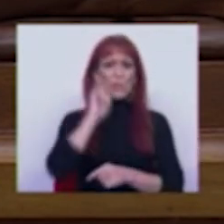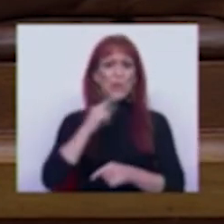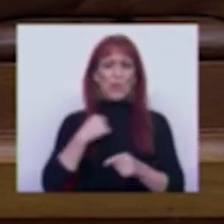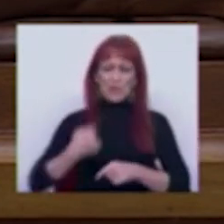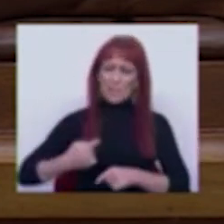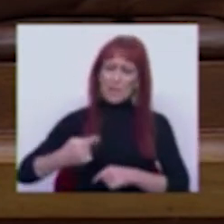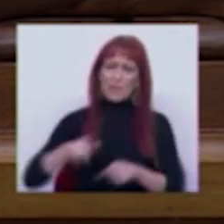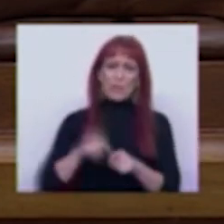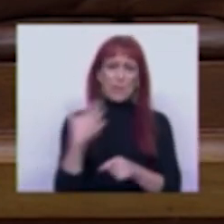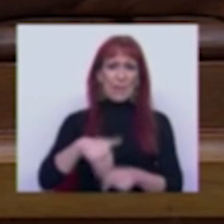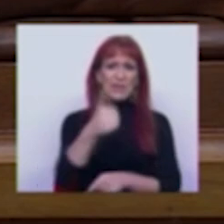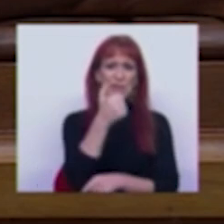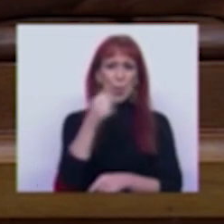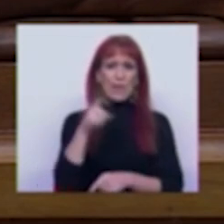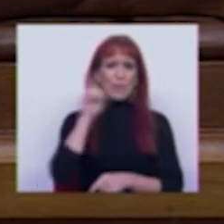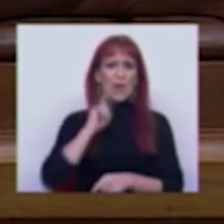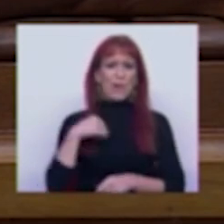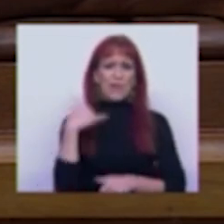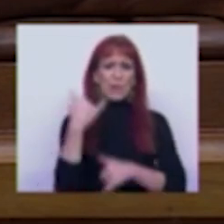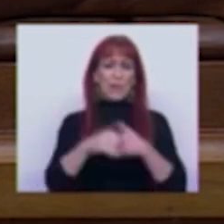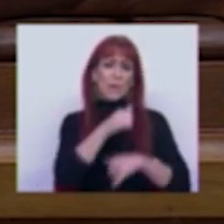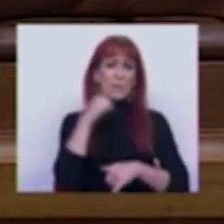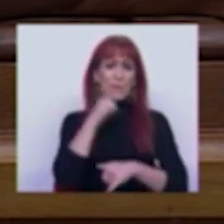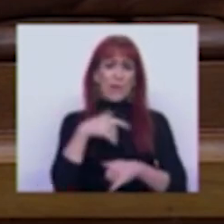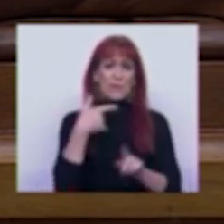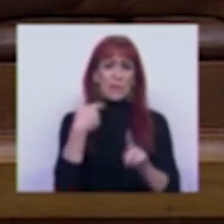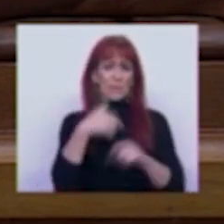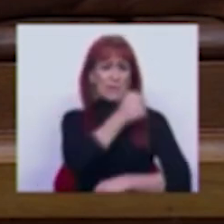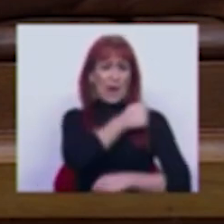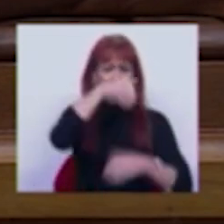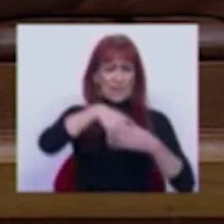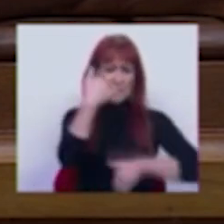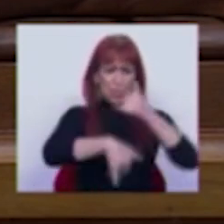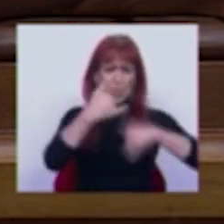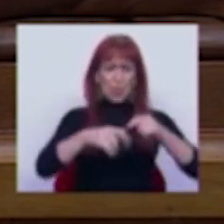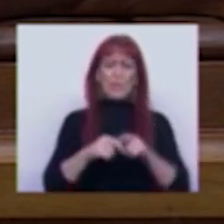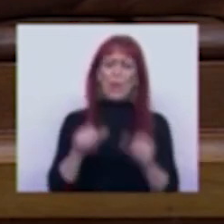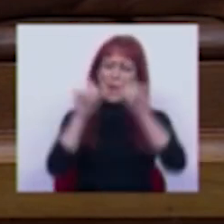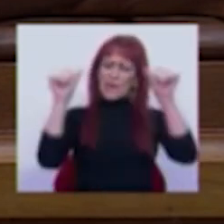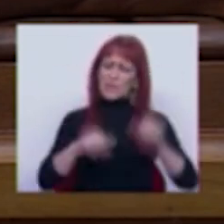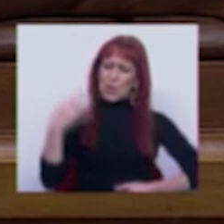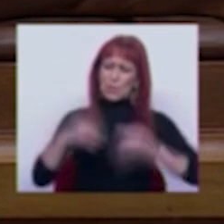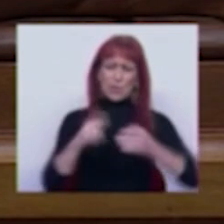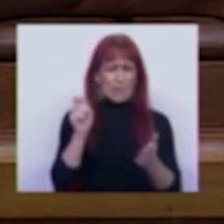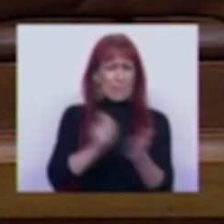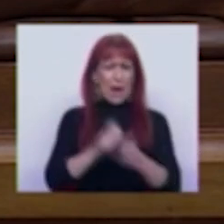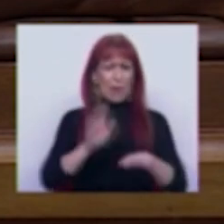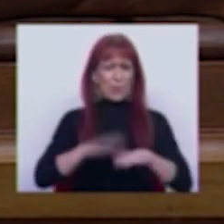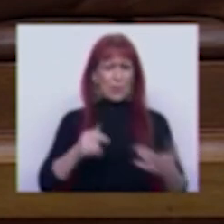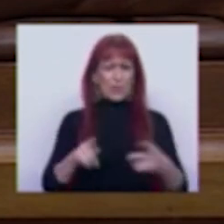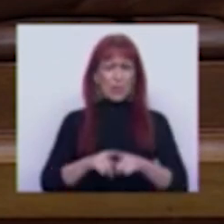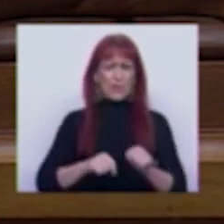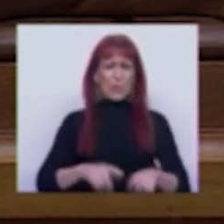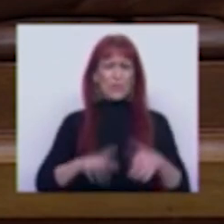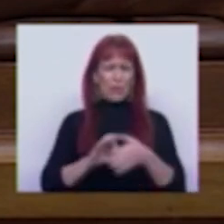cada dia mais de 50 mulheres são vítimas de violência doméstica. Quando temos um sistema e uma justiça que são marcados por um